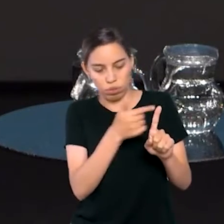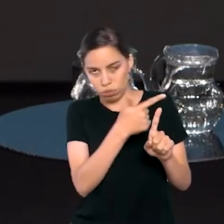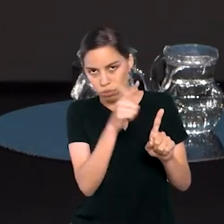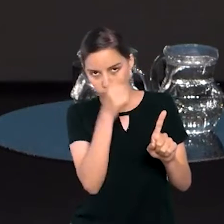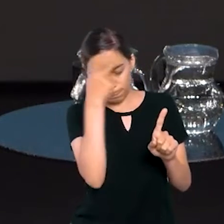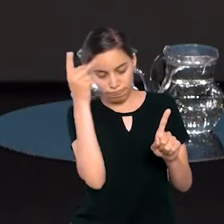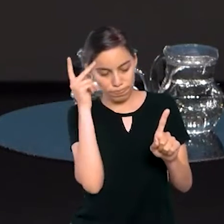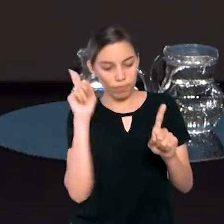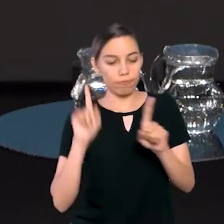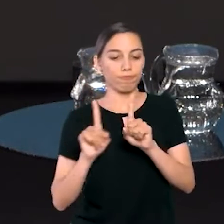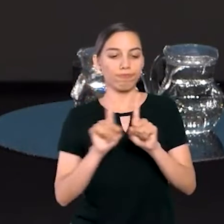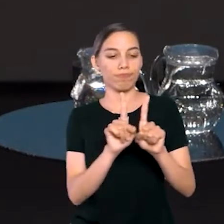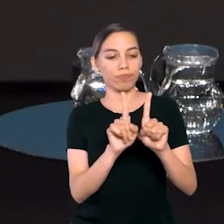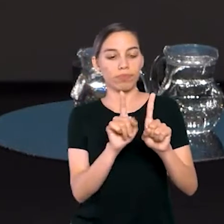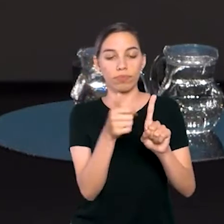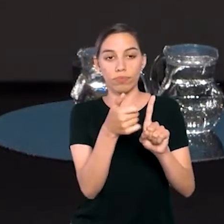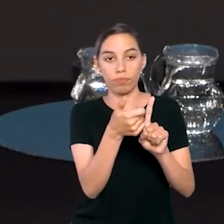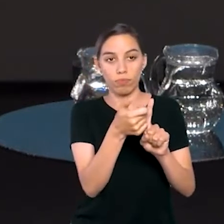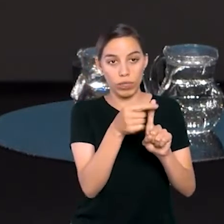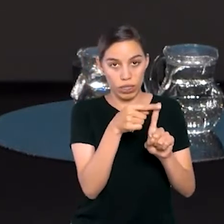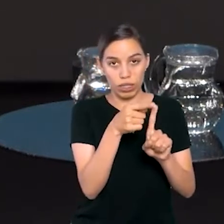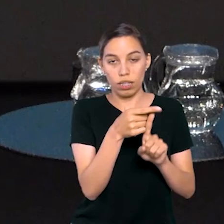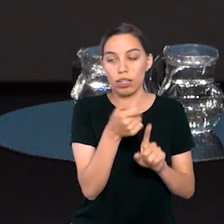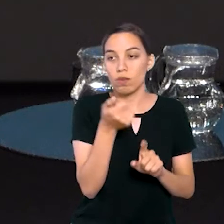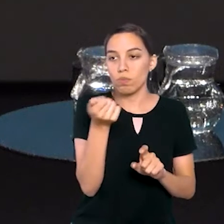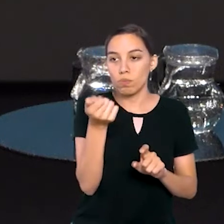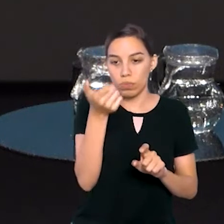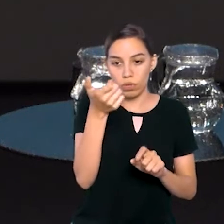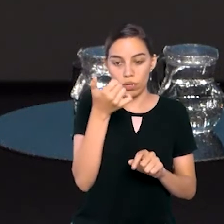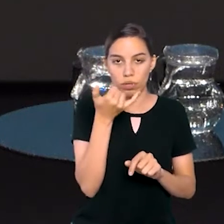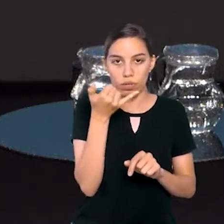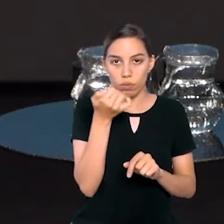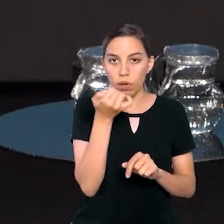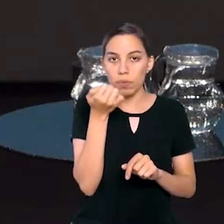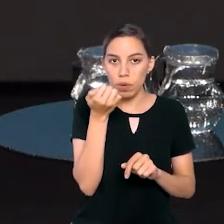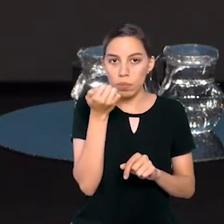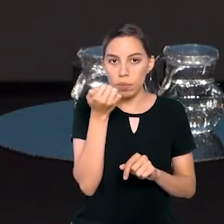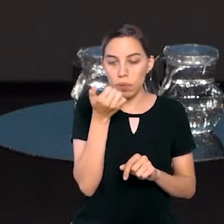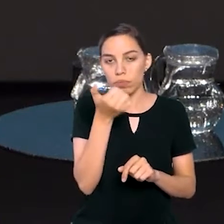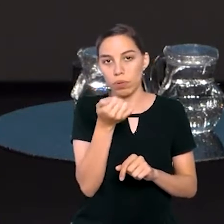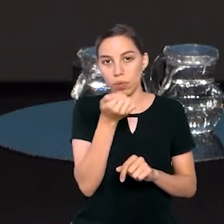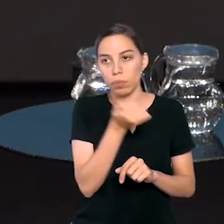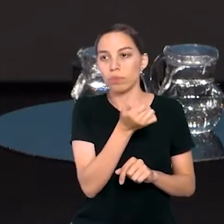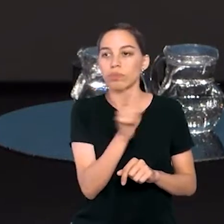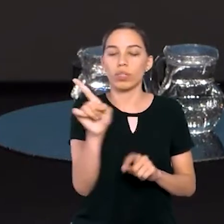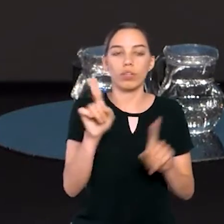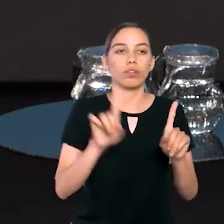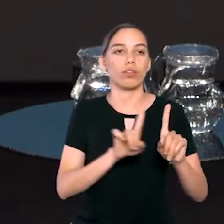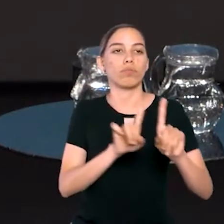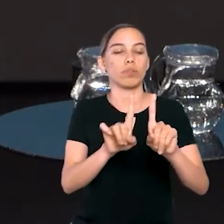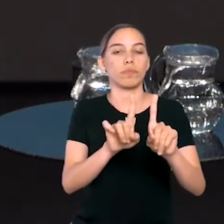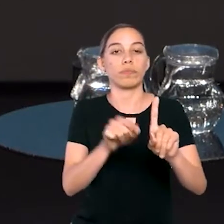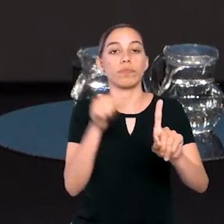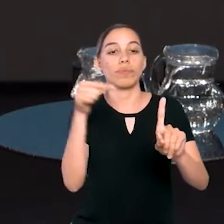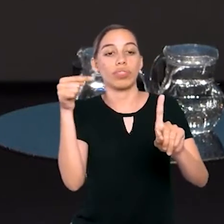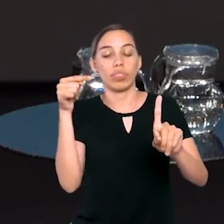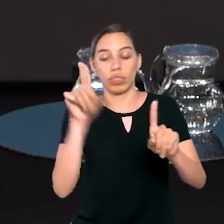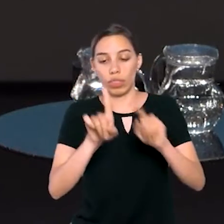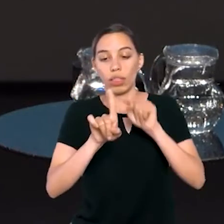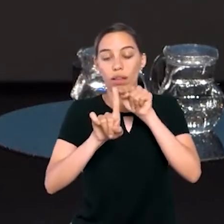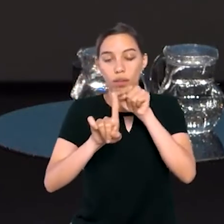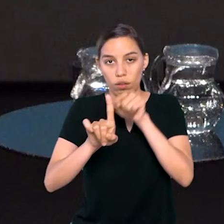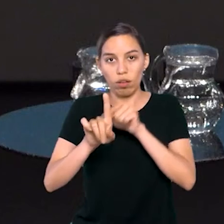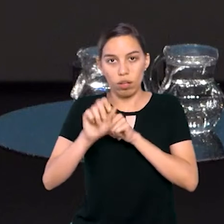aquele gravador. E o filme Avaeté é um filme onde o